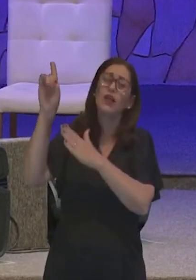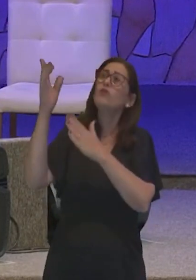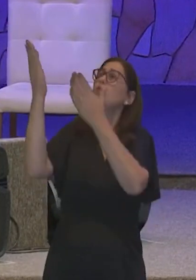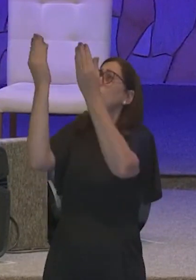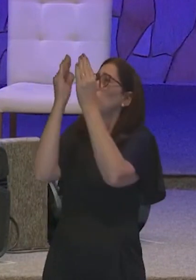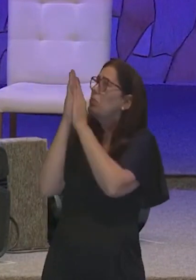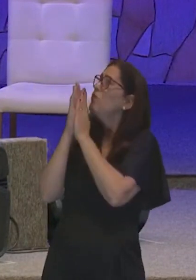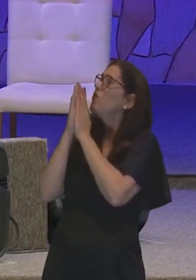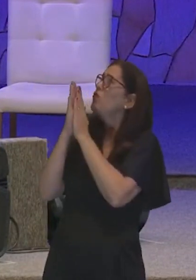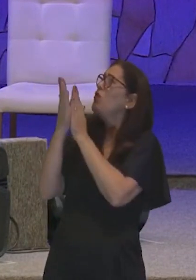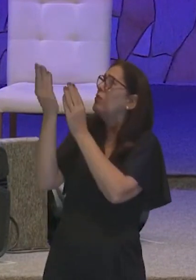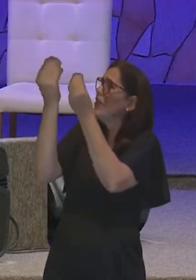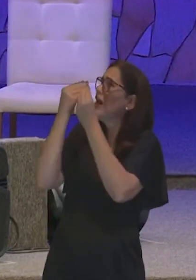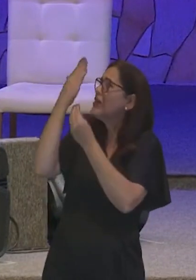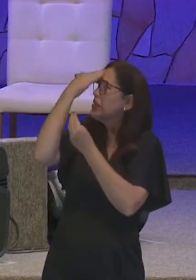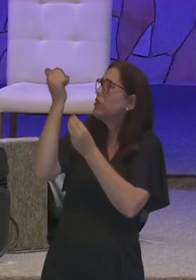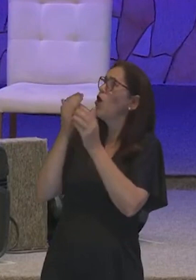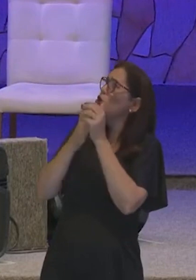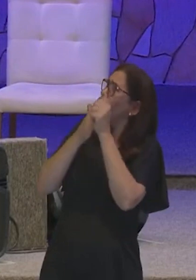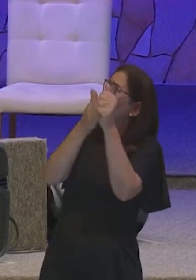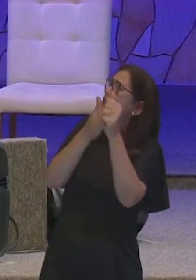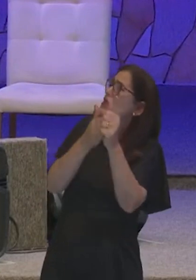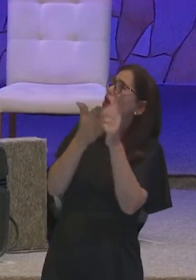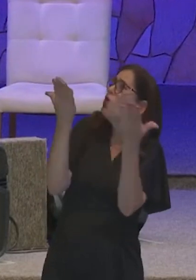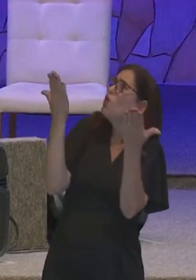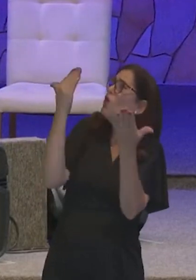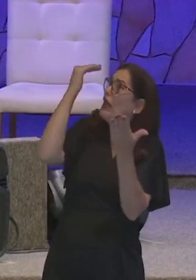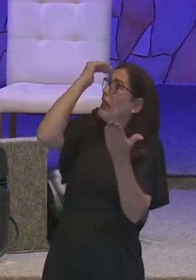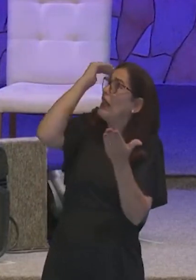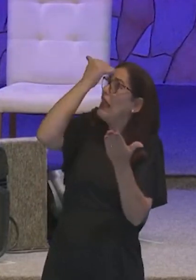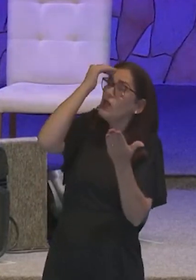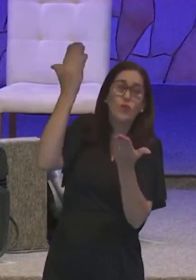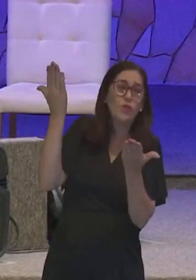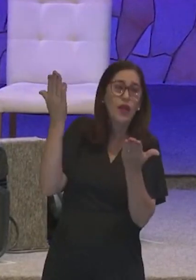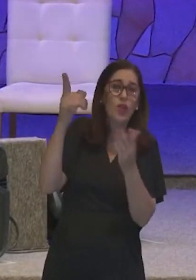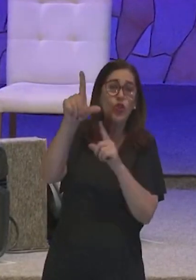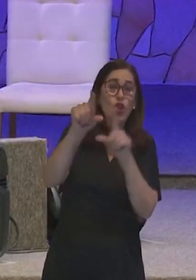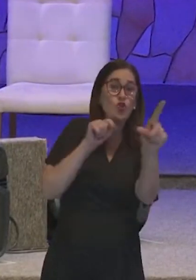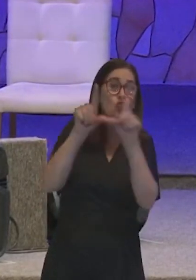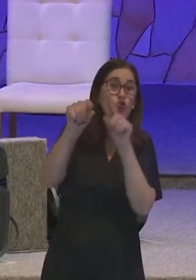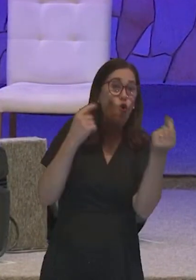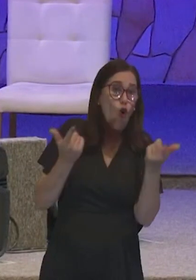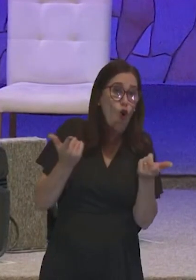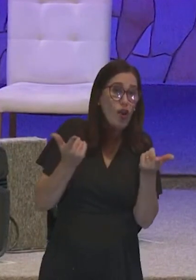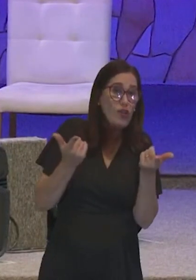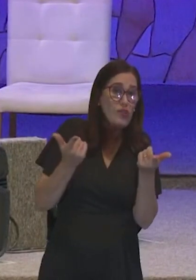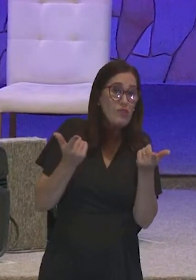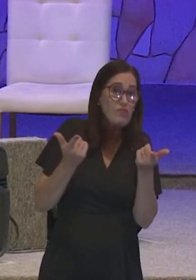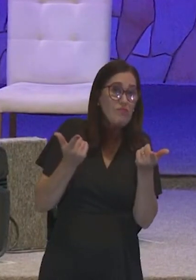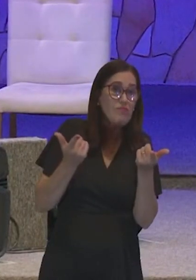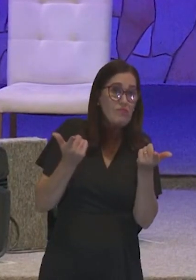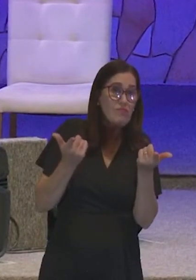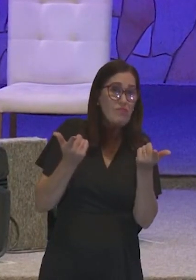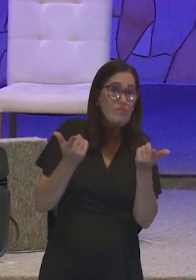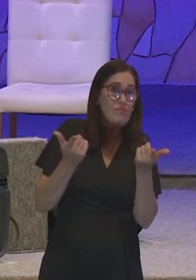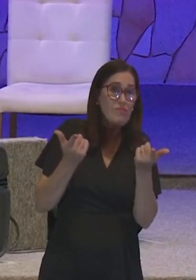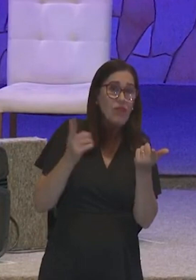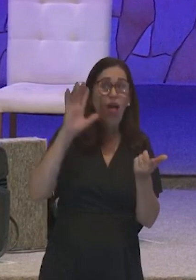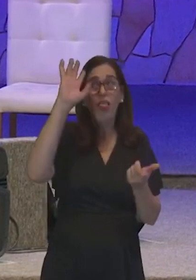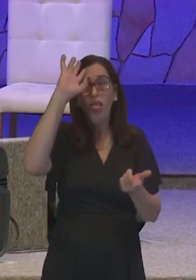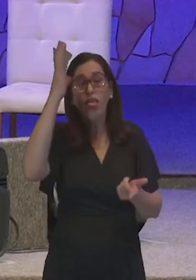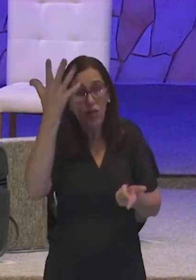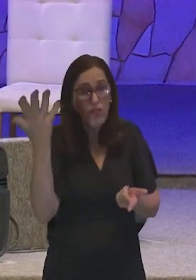sabedoria, direção, discernimento nas decisões que vocês pretendem tomar e nas decisões que vocês